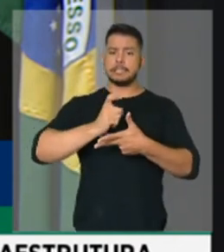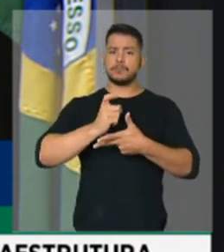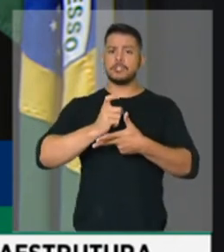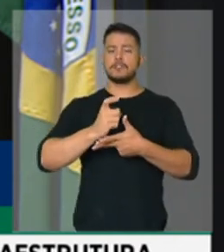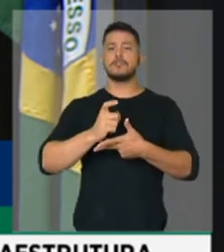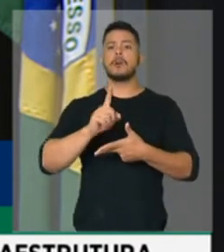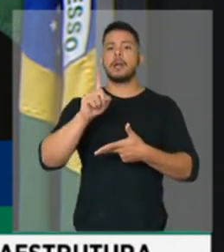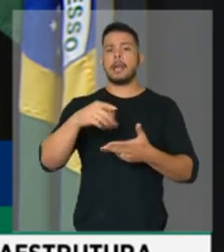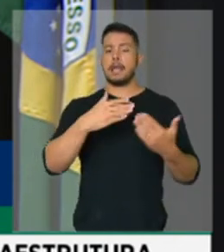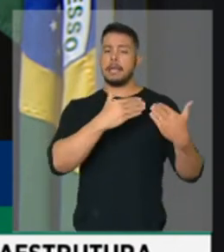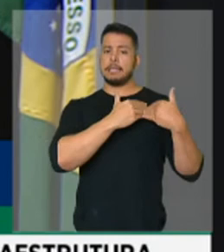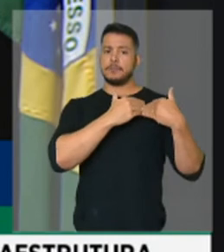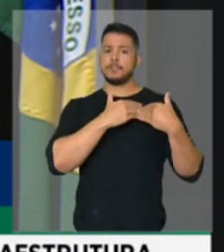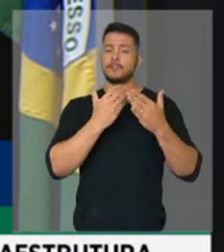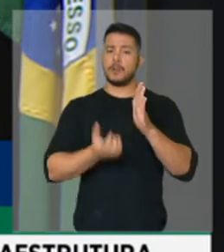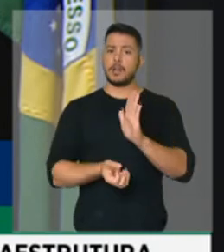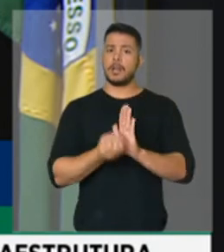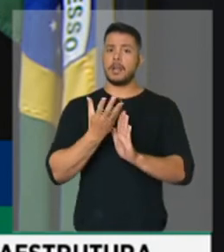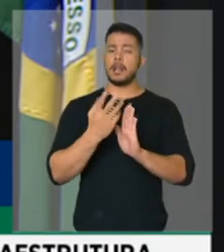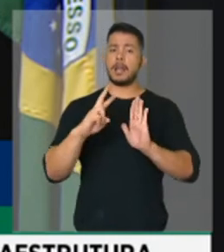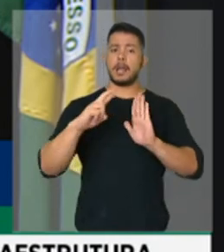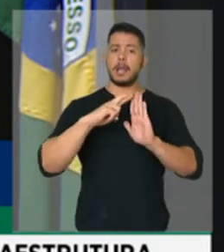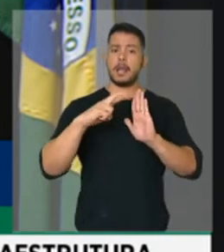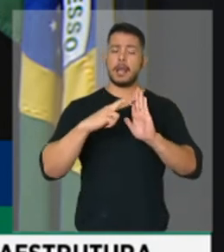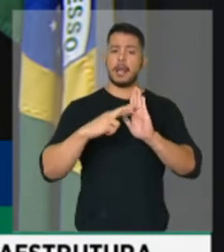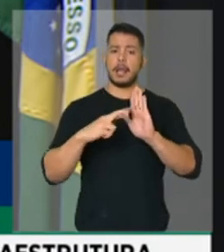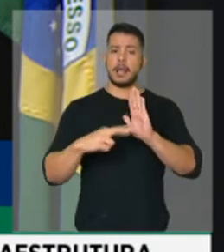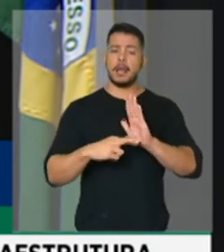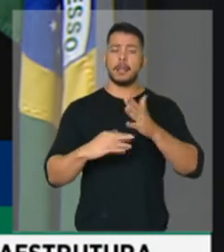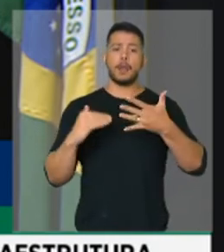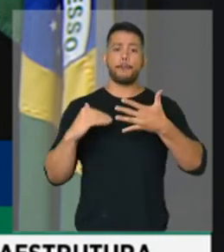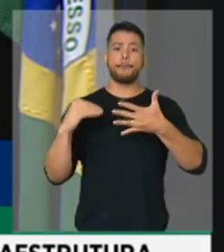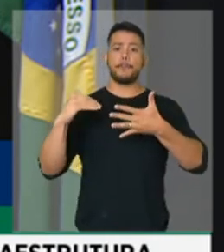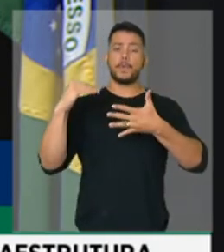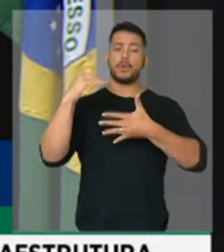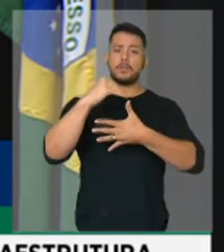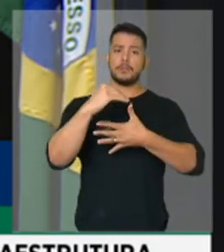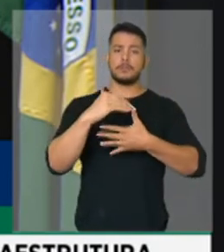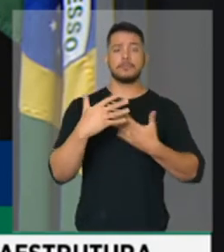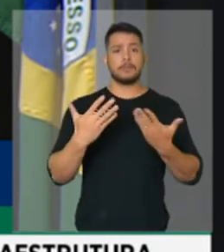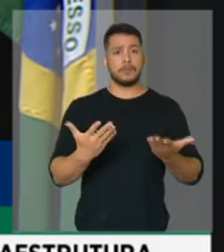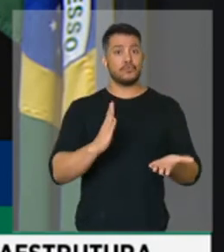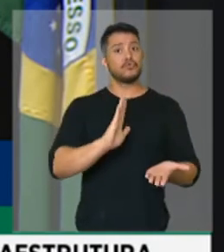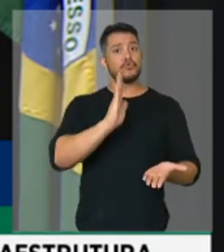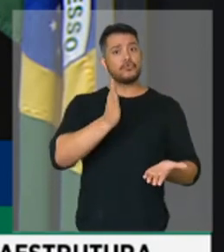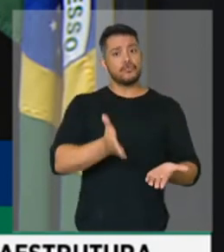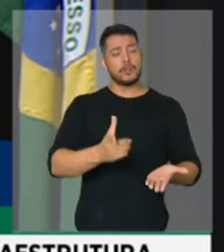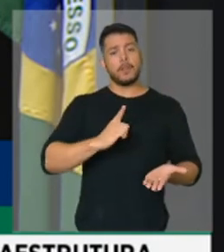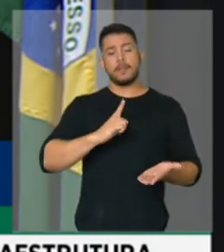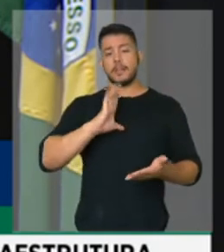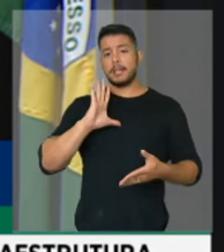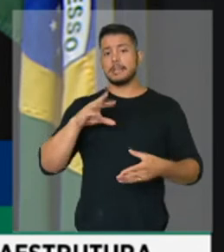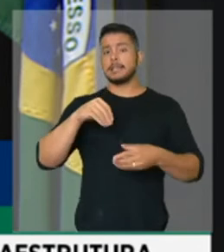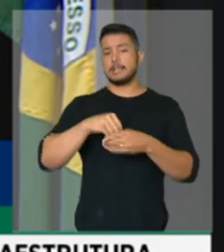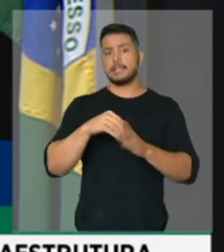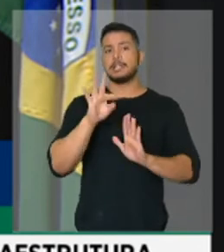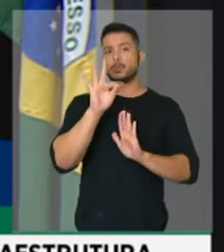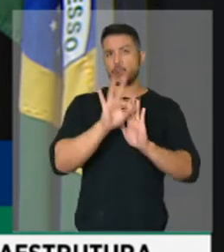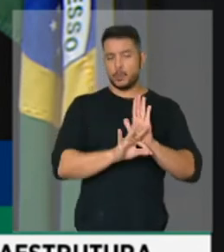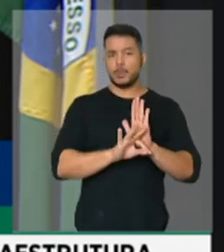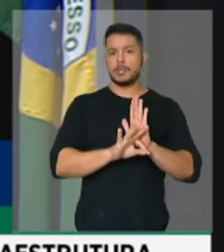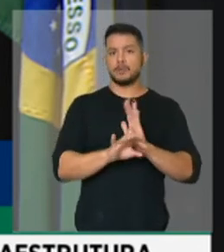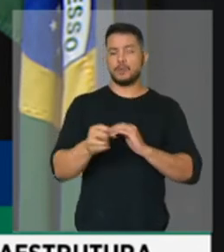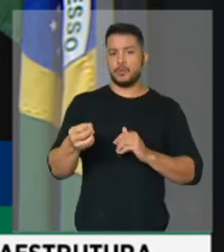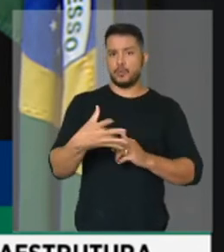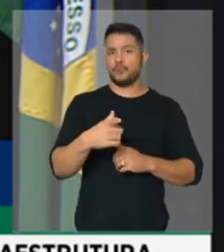setores considerados prioritários. Isso foi incorporado no substitutivo apresentado. Eu até